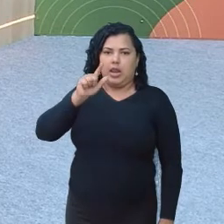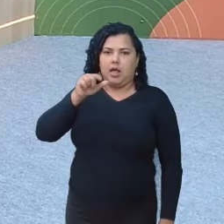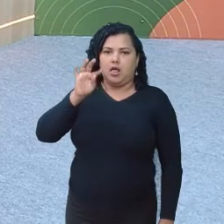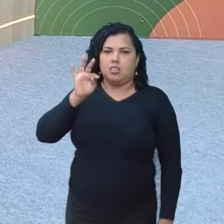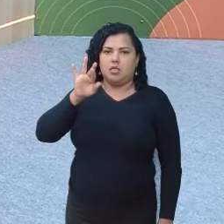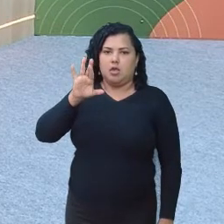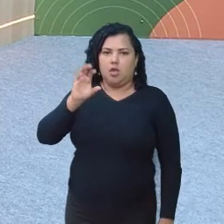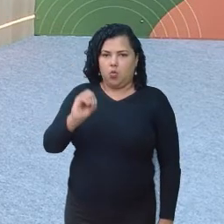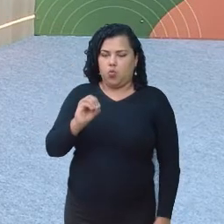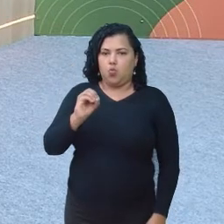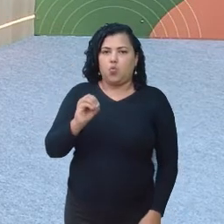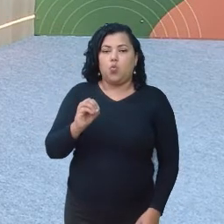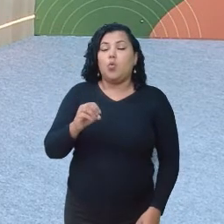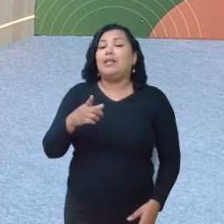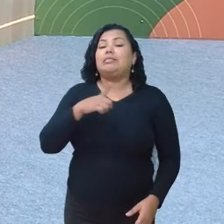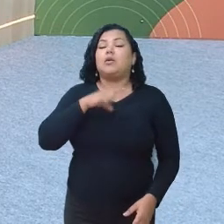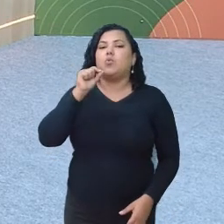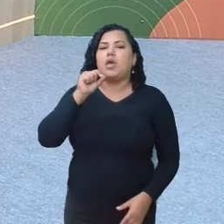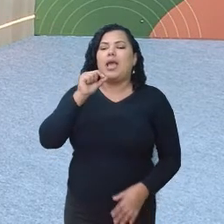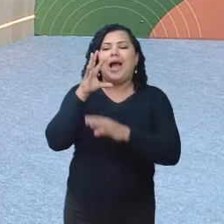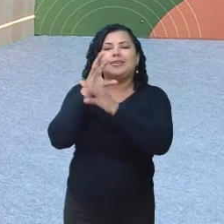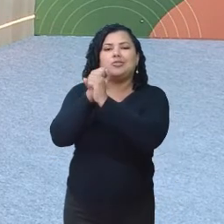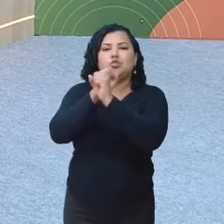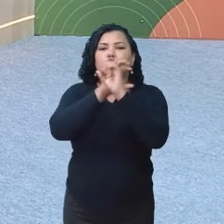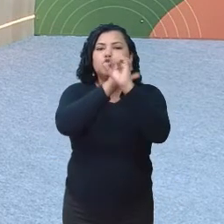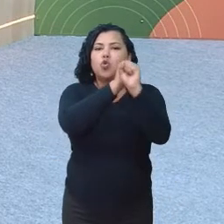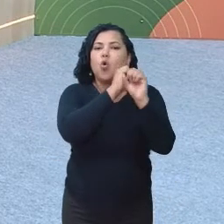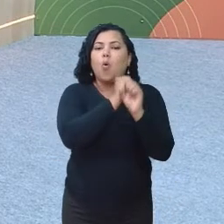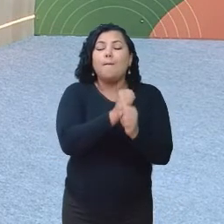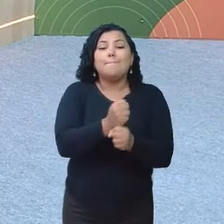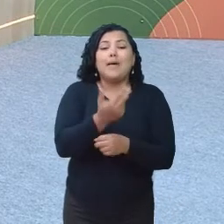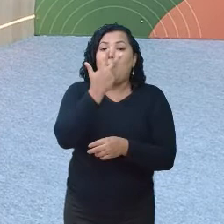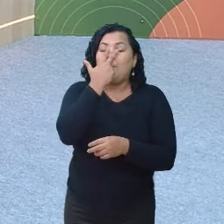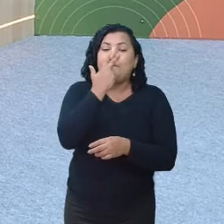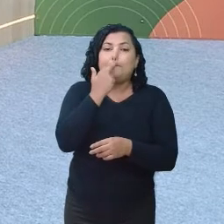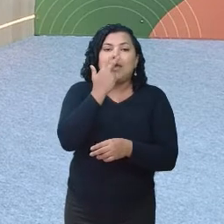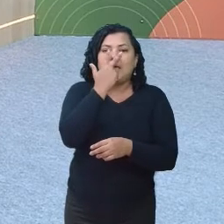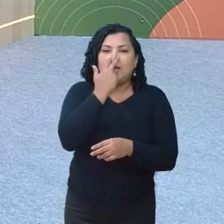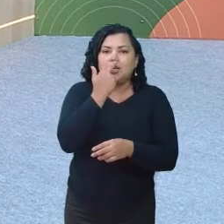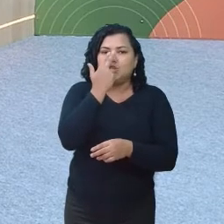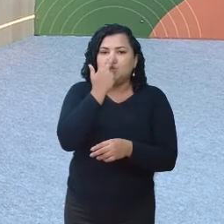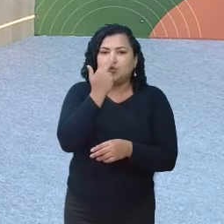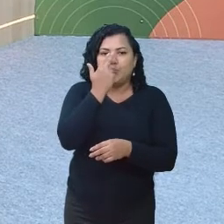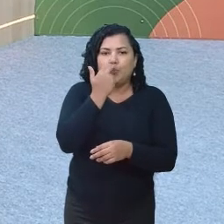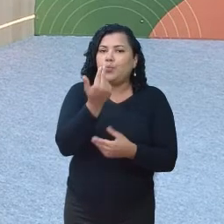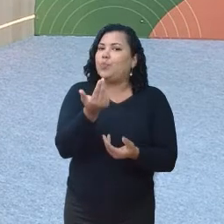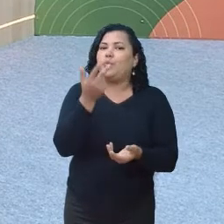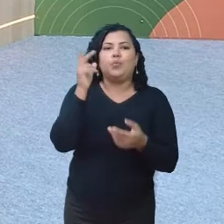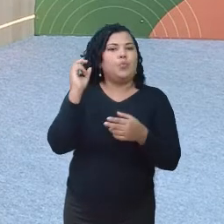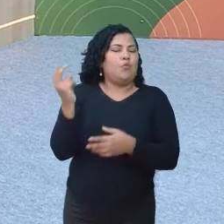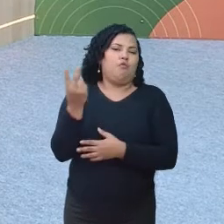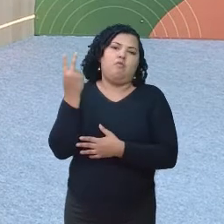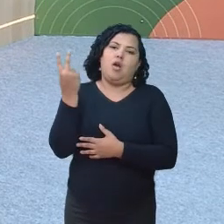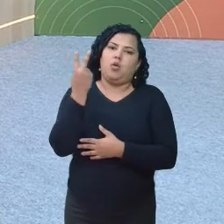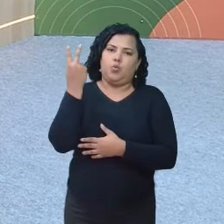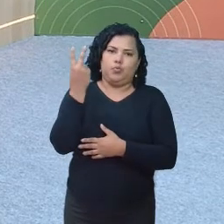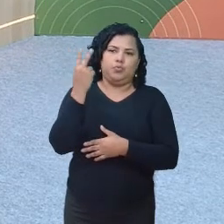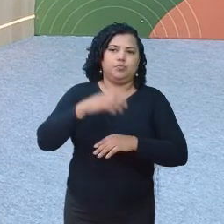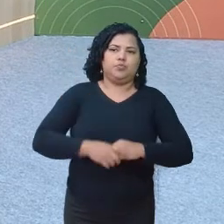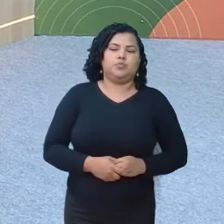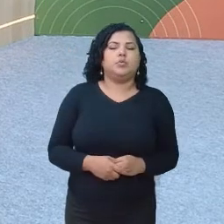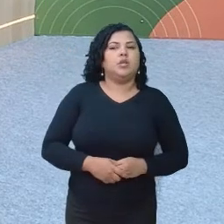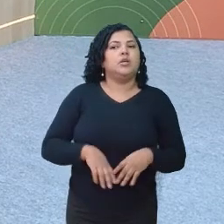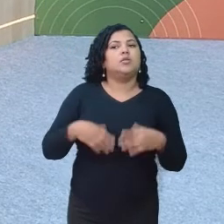ângulos internos, ela é constante, ela é sempre o mesmo valor. Bom, e a gente vai tentar chegar a esse